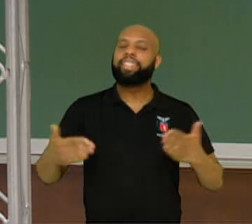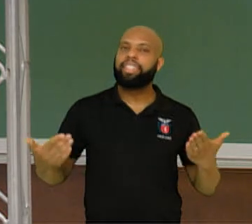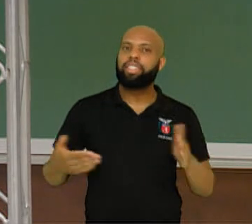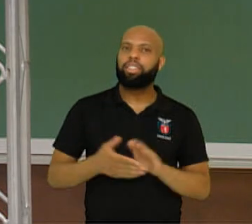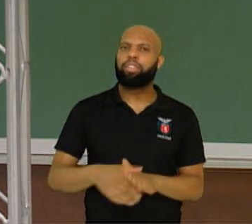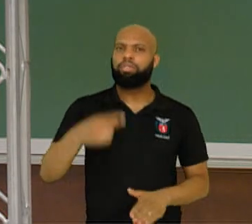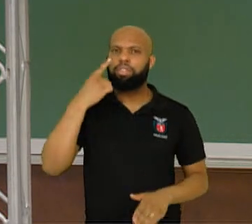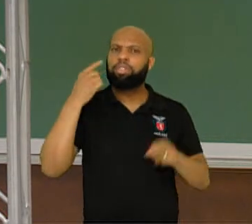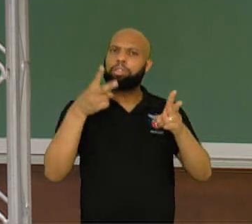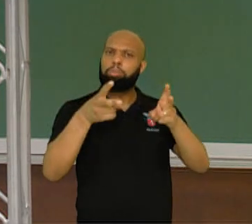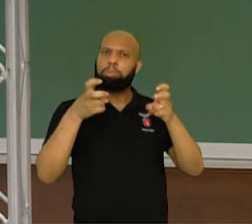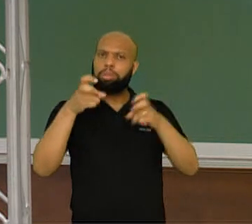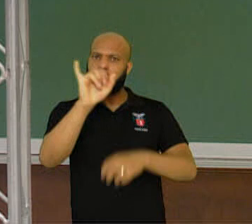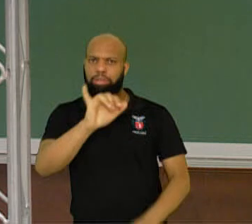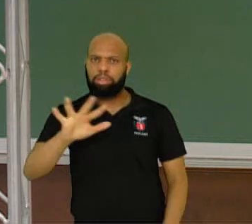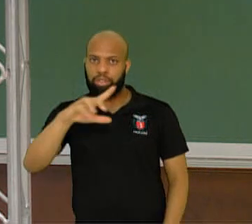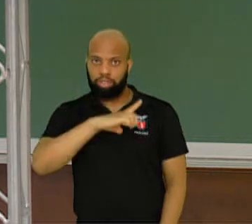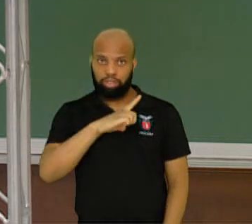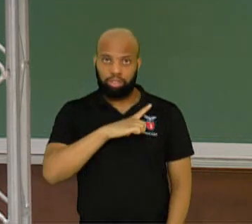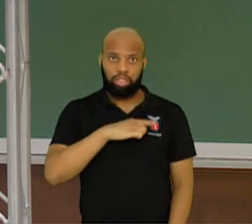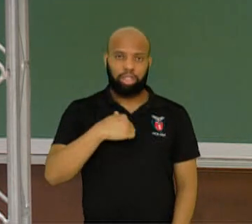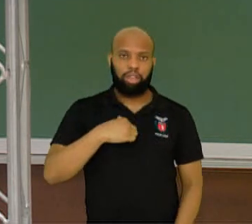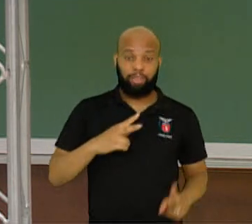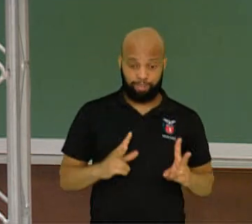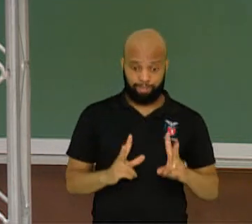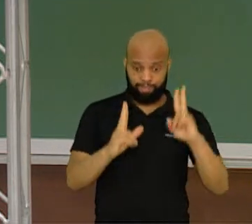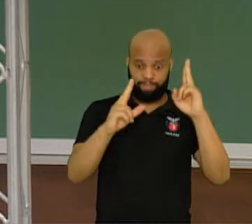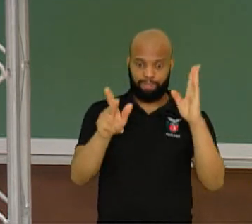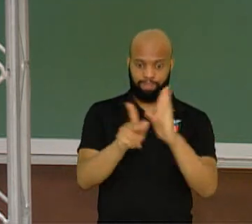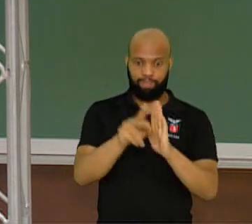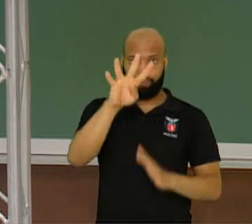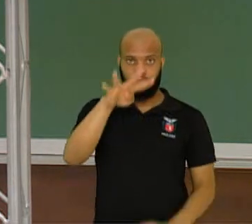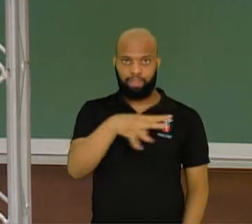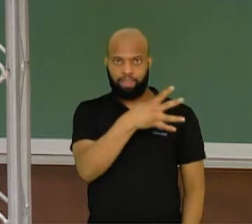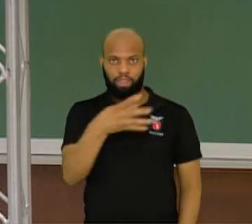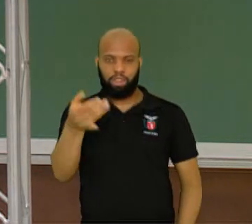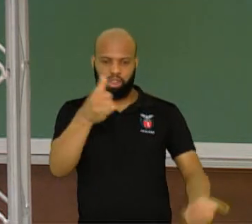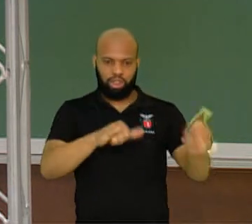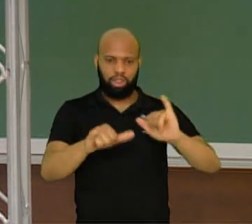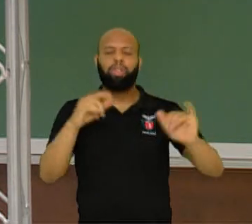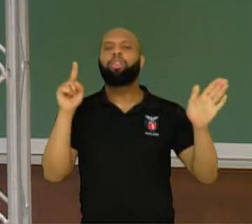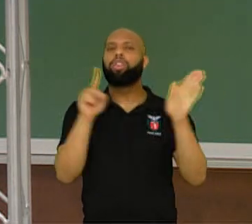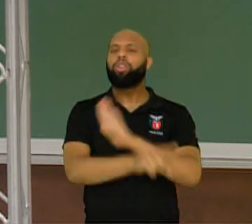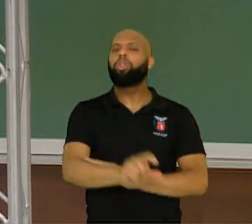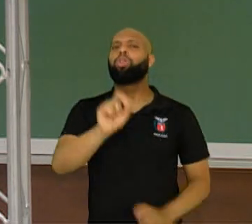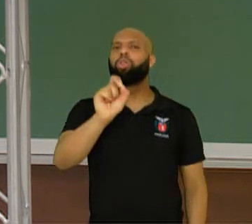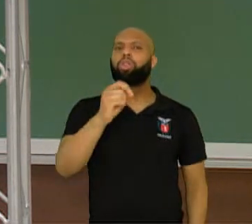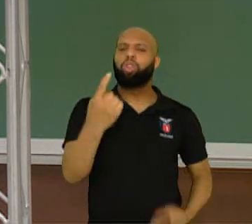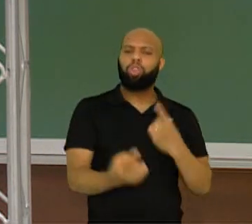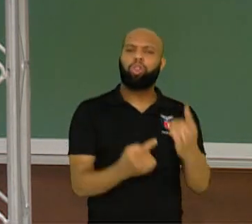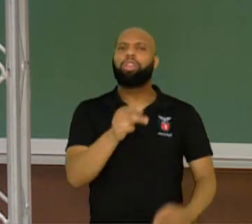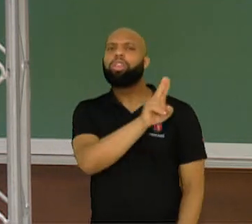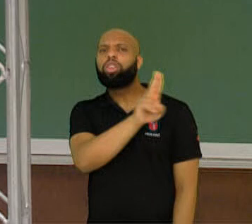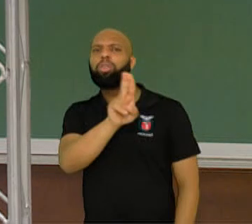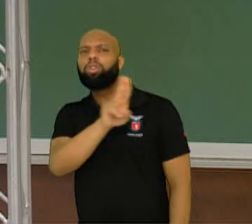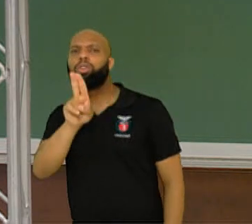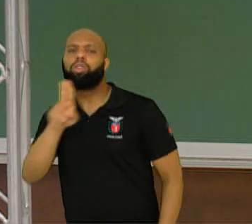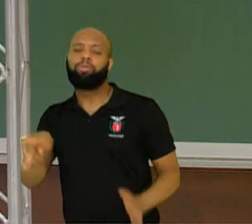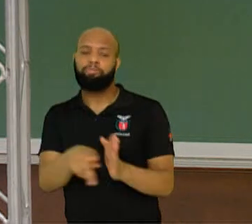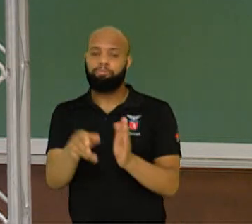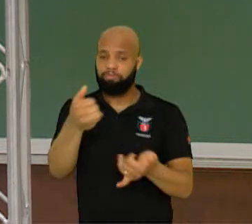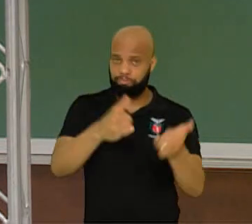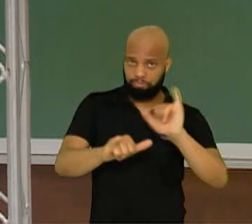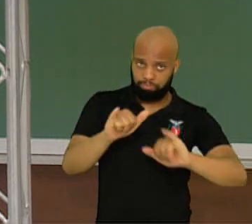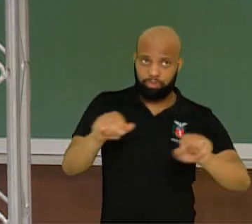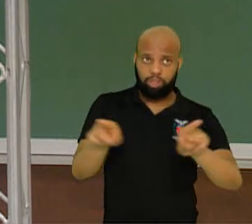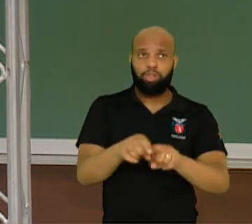Então, reparou nessa figurinha? Eu fiz um recorte de uma tabela periódica e perguntamos assim, ó, qual é o nome do elemento químico